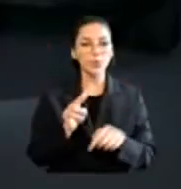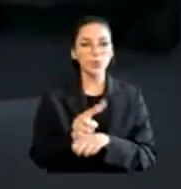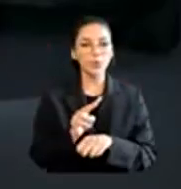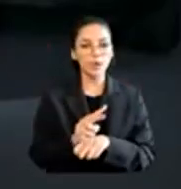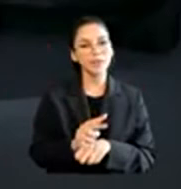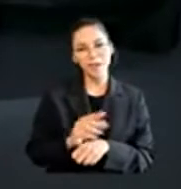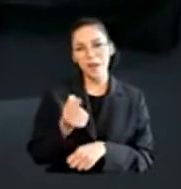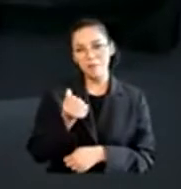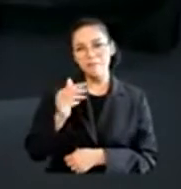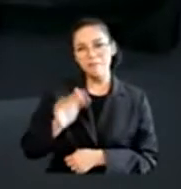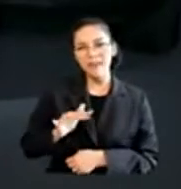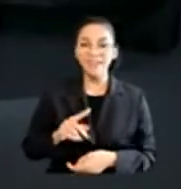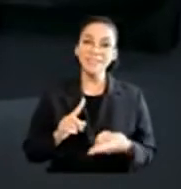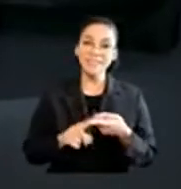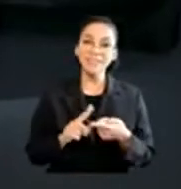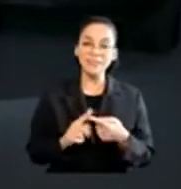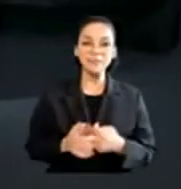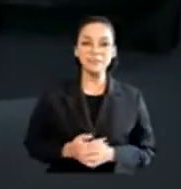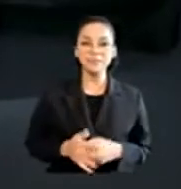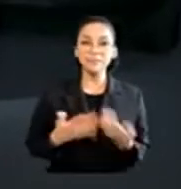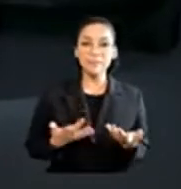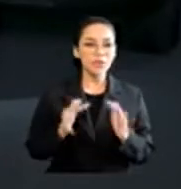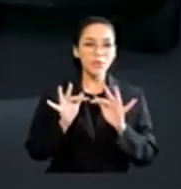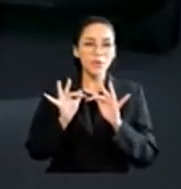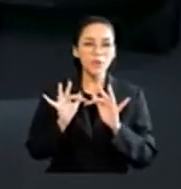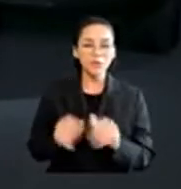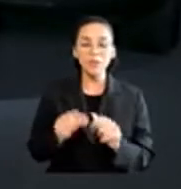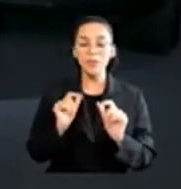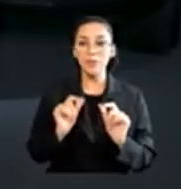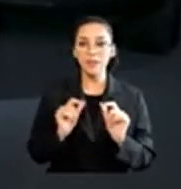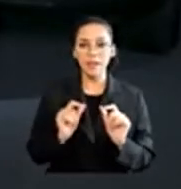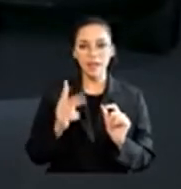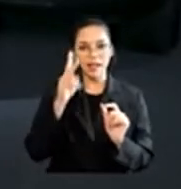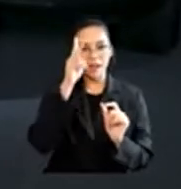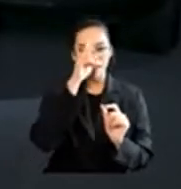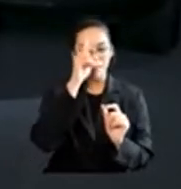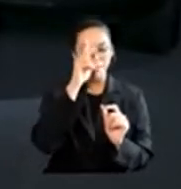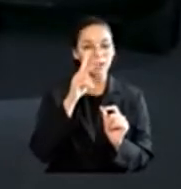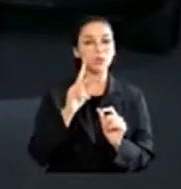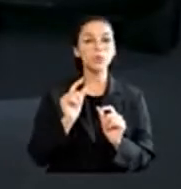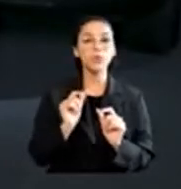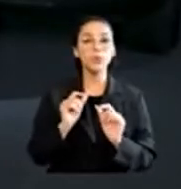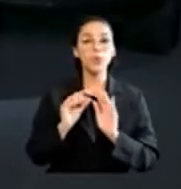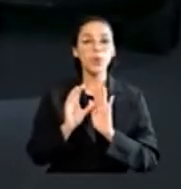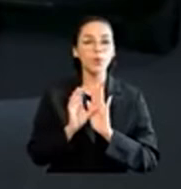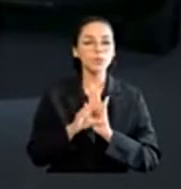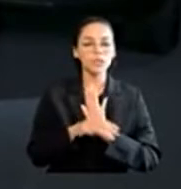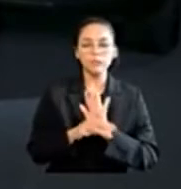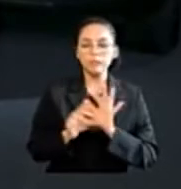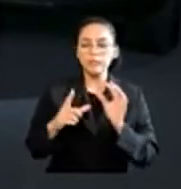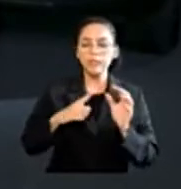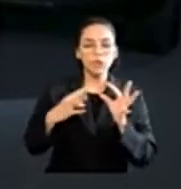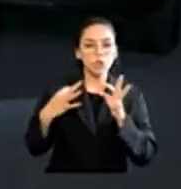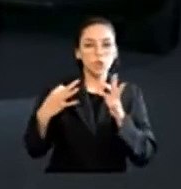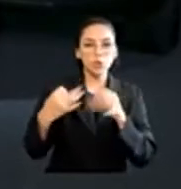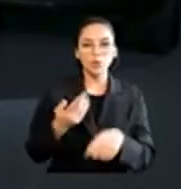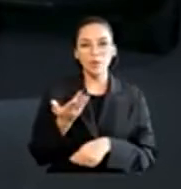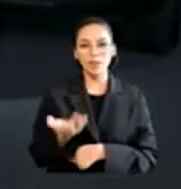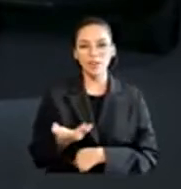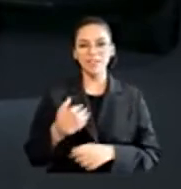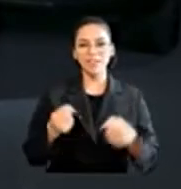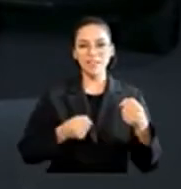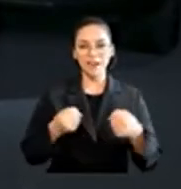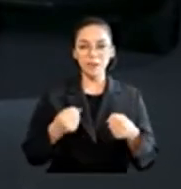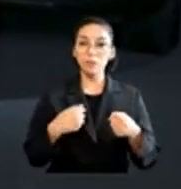essa volta pelo novo Fiat Scudo lembrando o conceito que está presente em tudo nessa van. Nós sabemos que esse